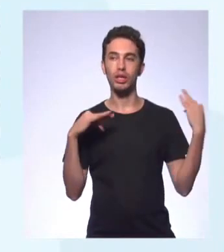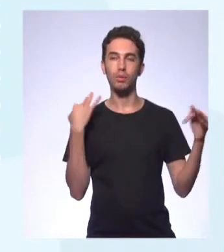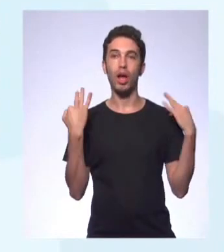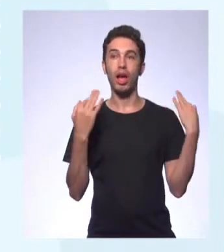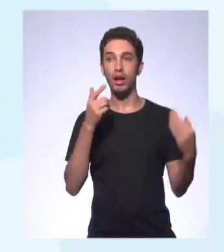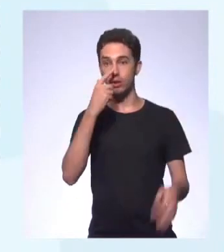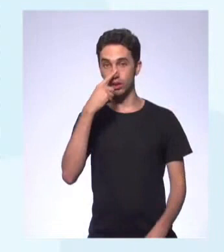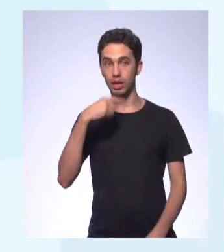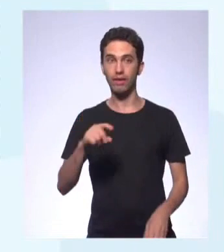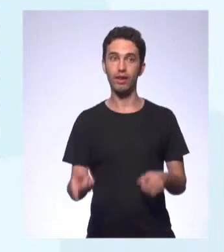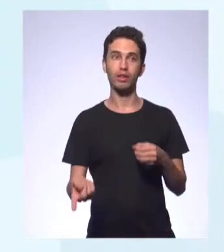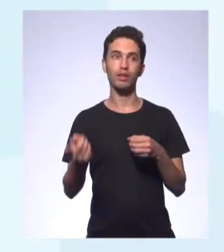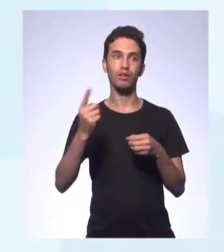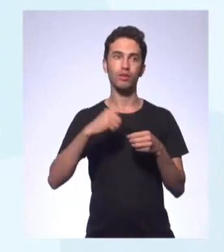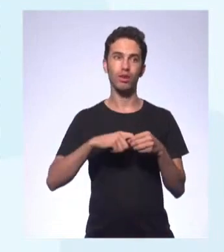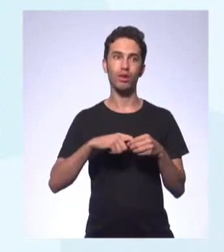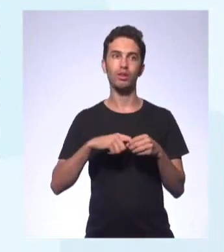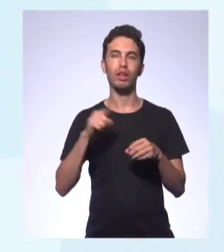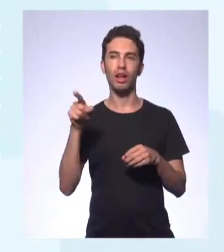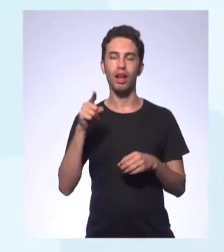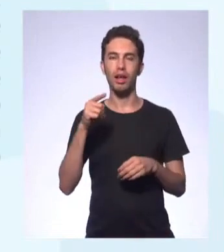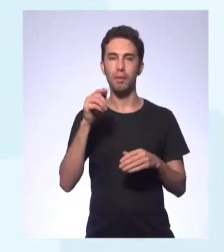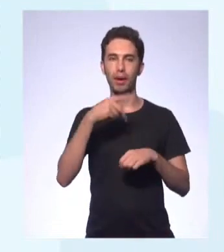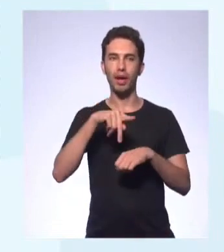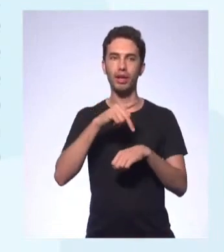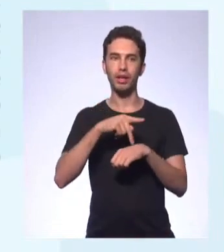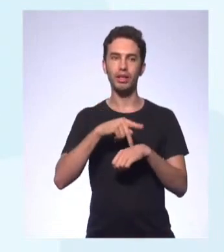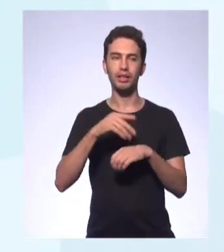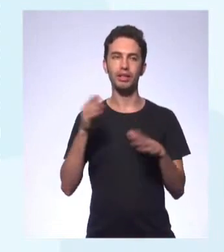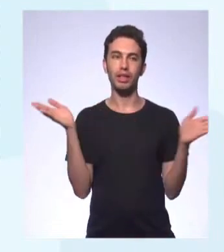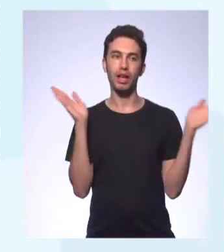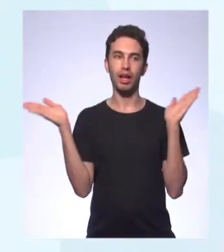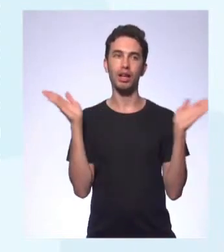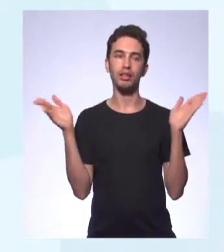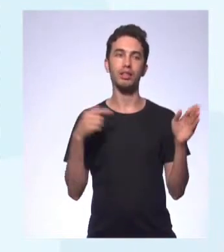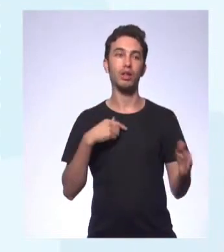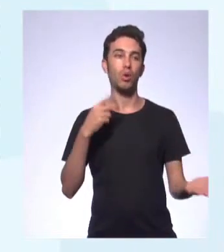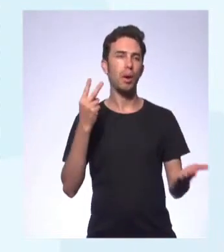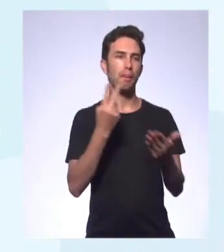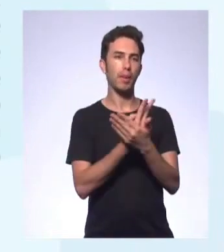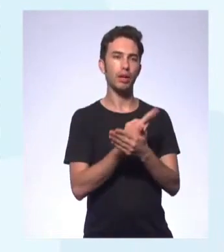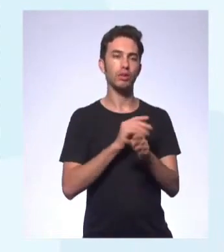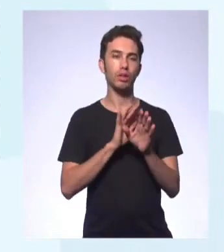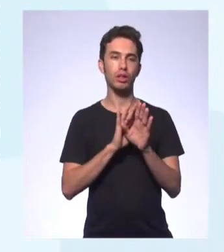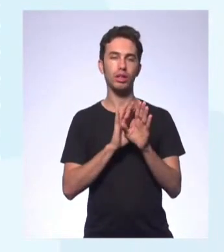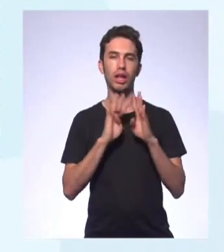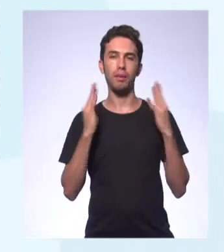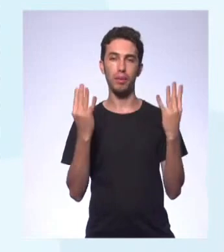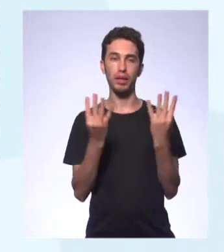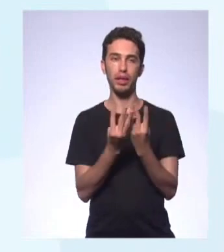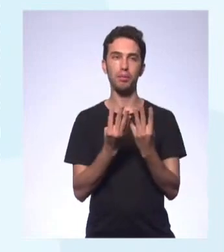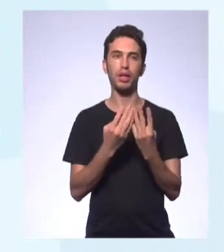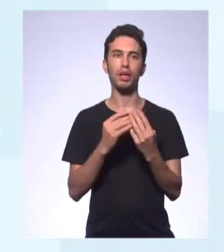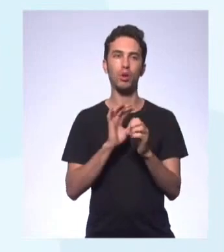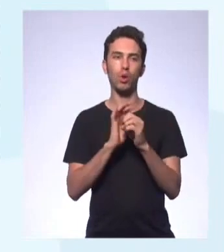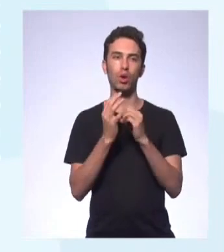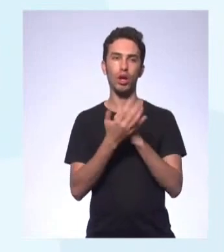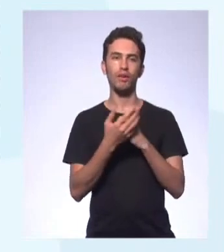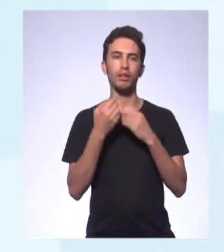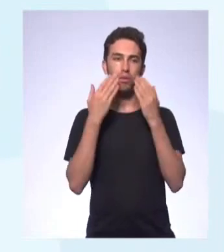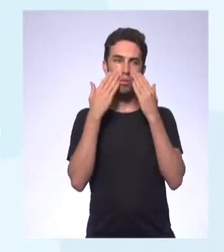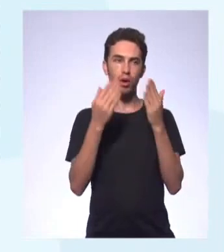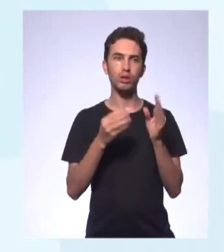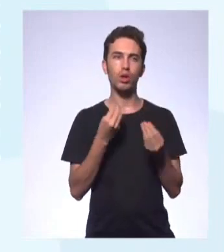Paiva. O impacto da pandemia do coronavírus revela não só os excessos em nossos hábitos de consumo e produção, como